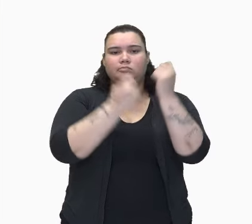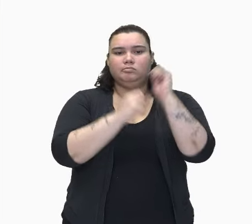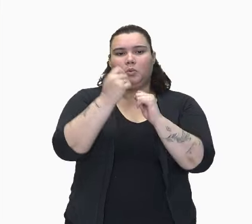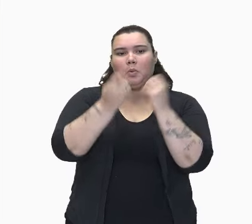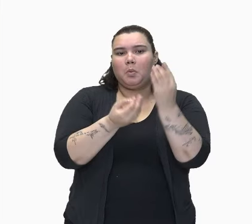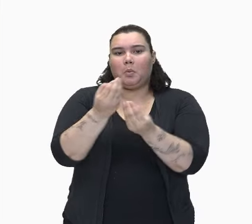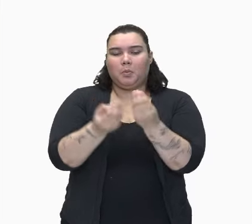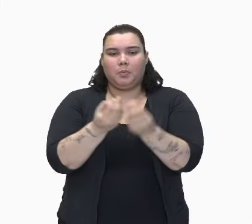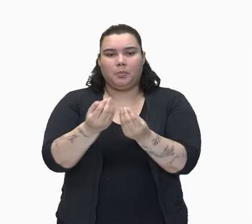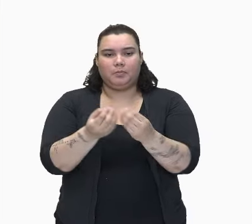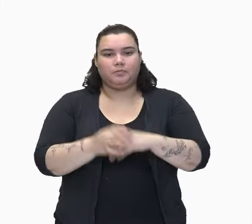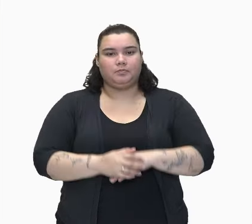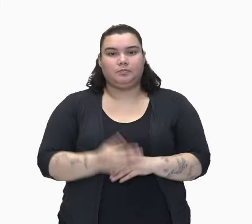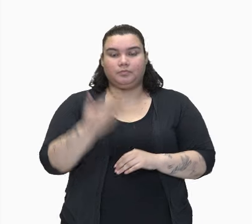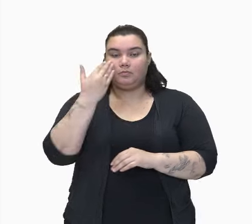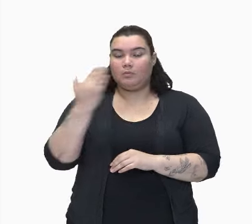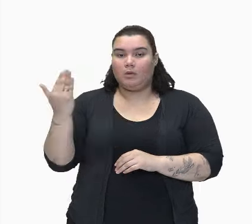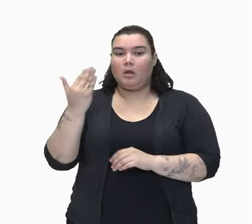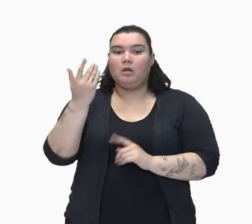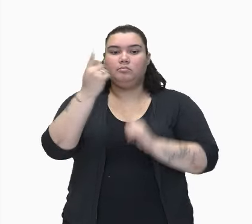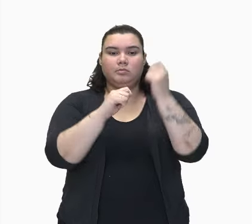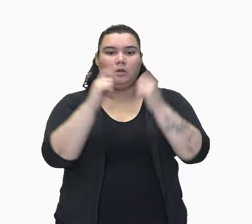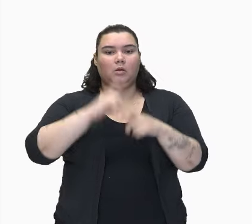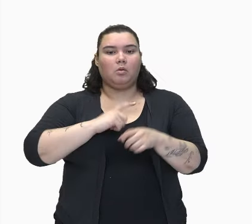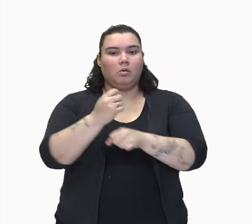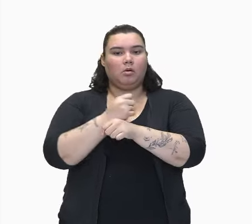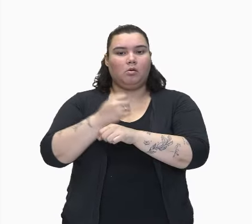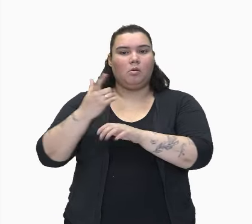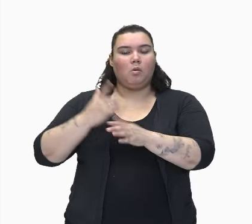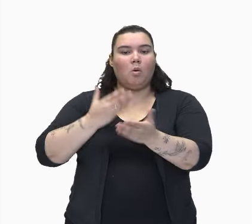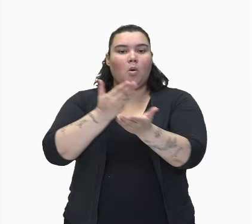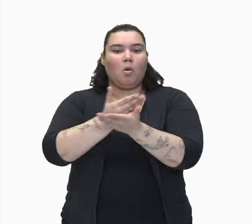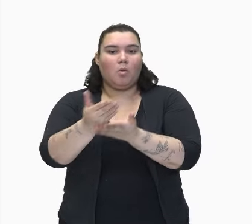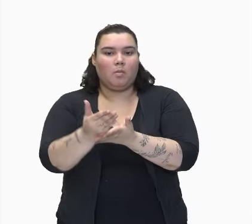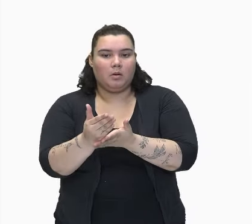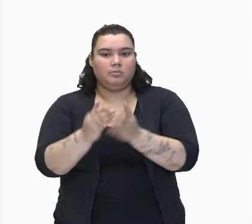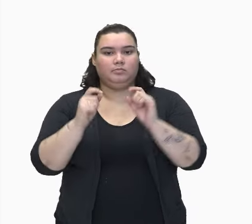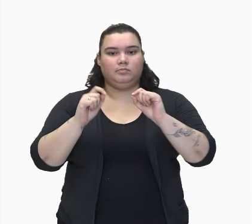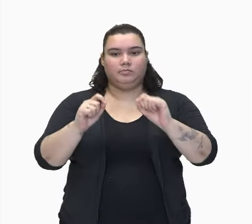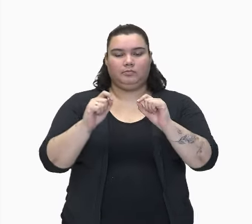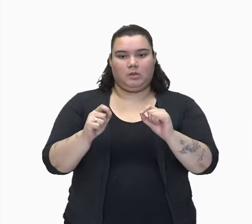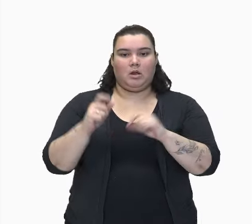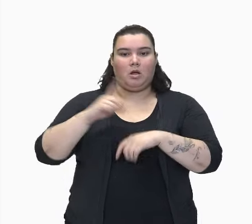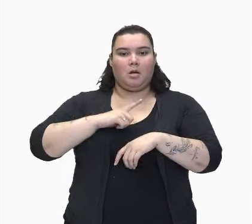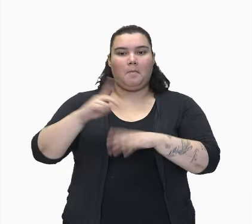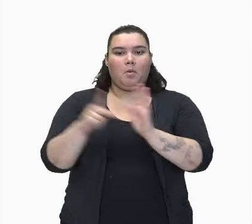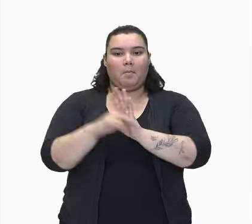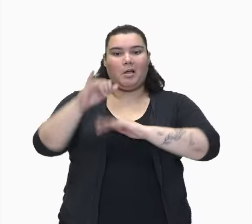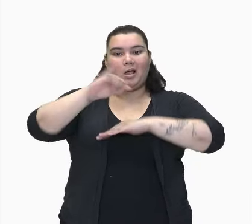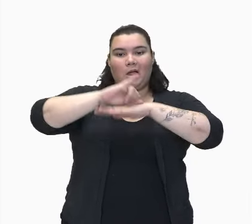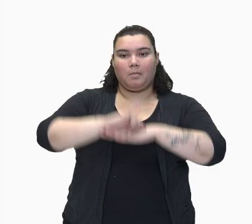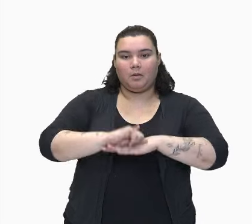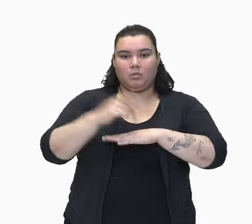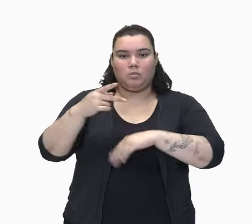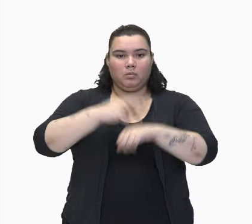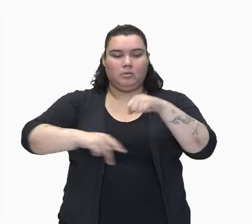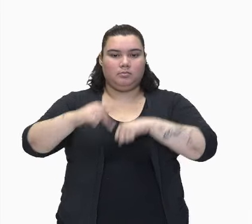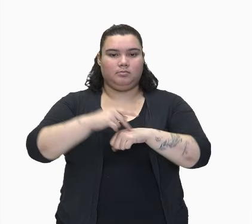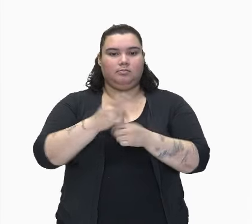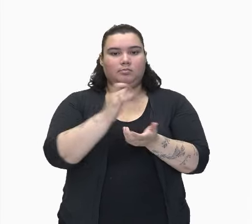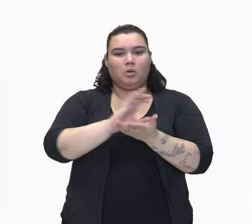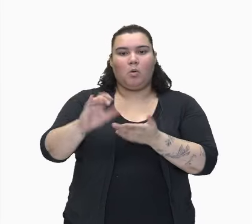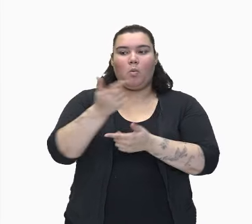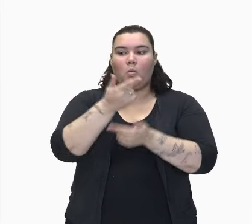mexicana? Nos últimos anos, gente, acelerou aí com a entrada da capital estrangeiro no país, que vai ser o dinheiro vindo de